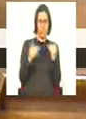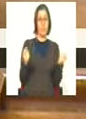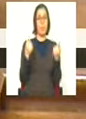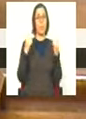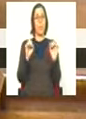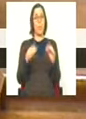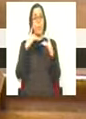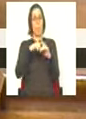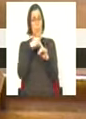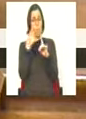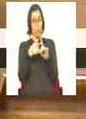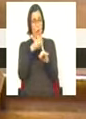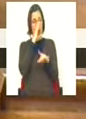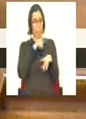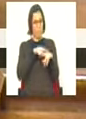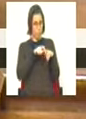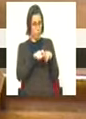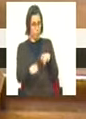no primeiro ano da legislatura,